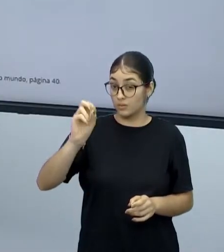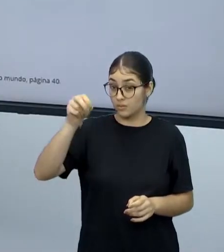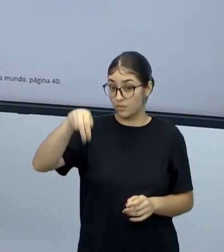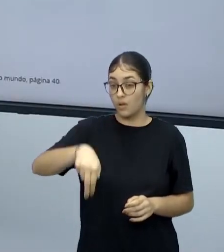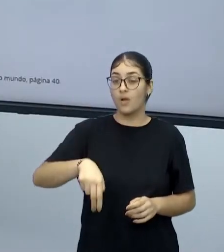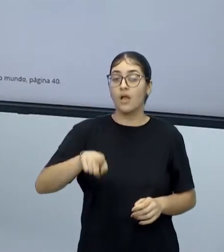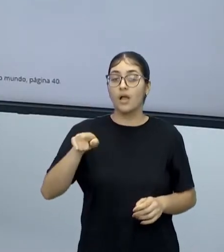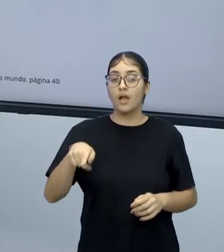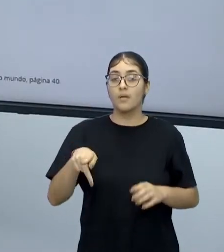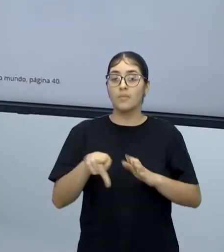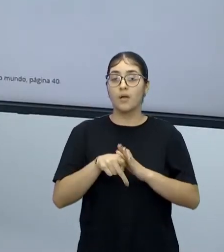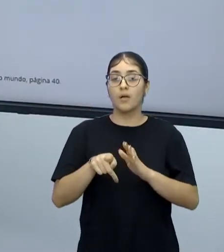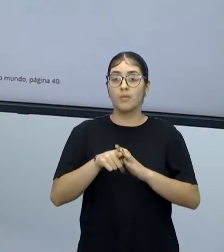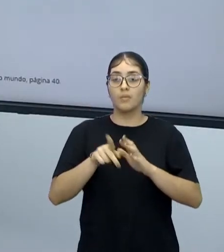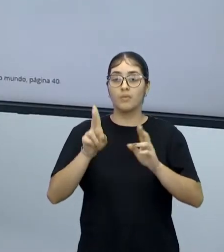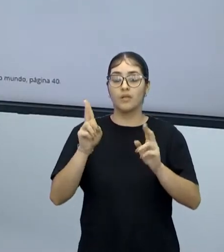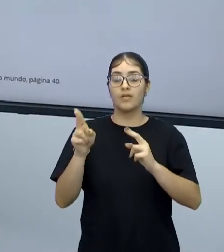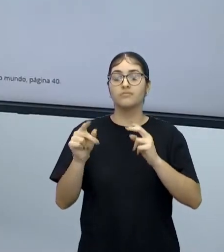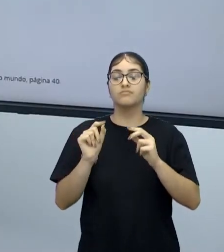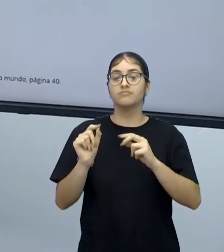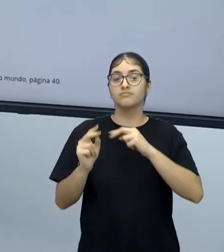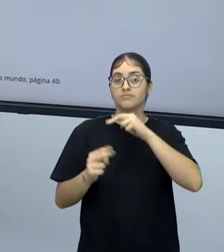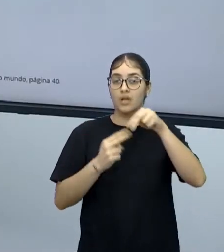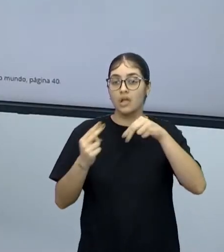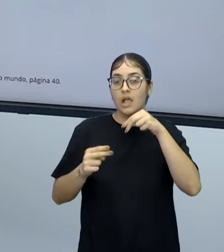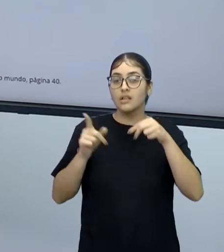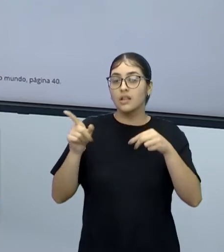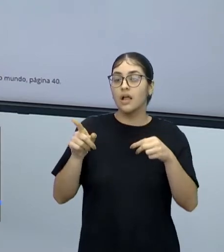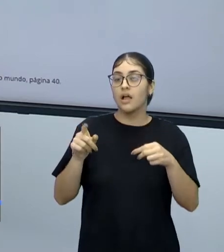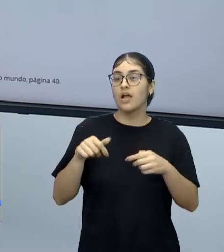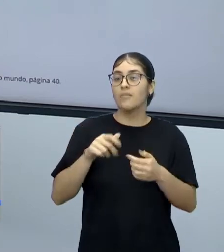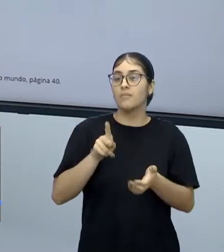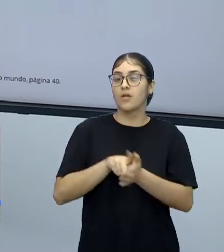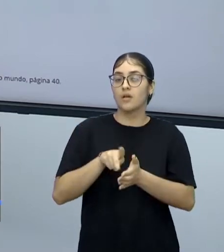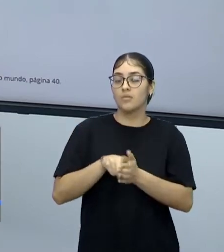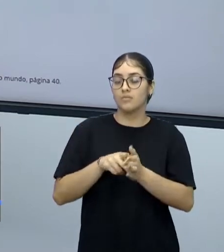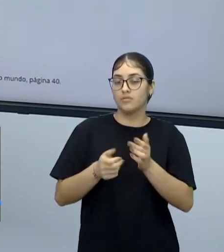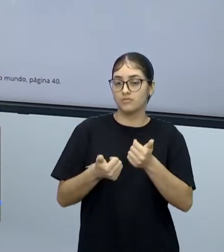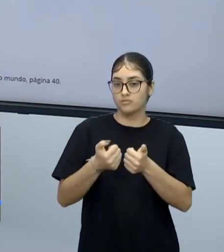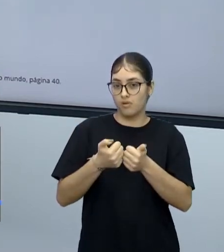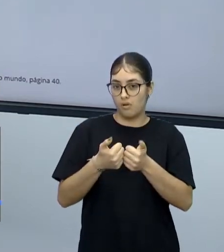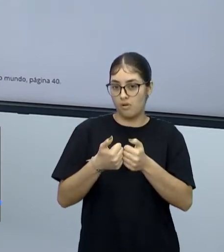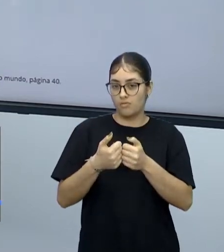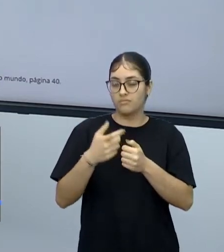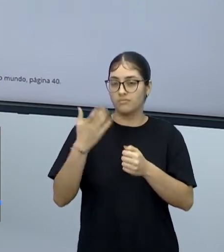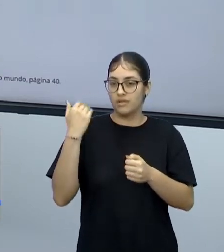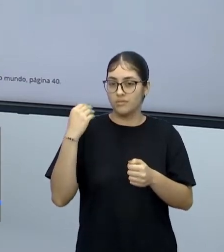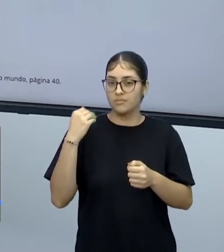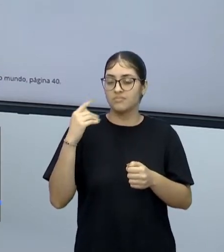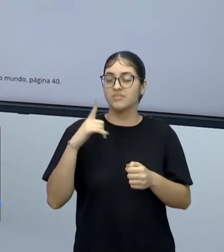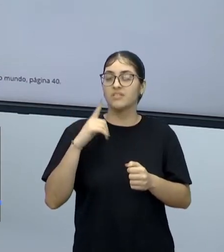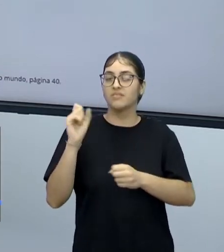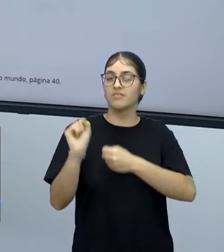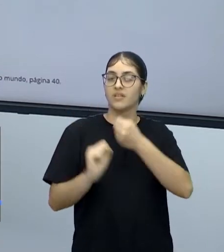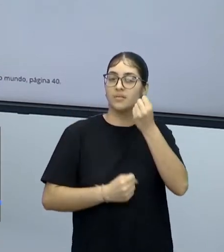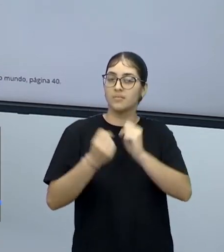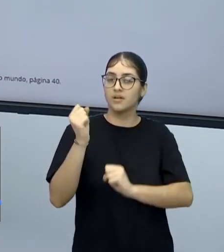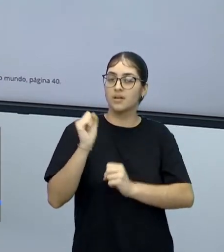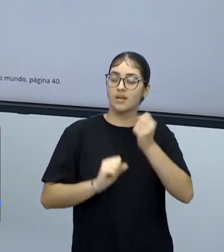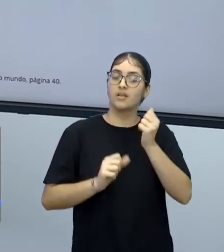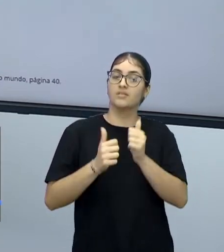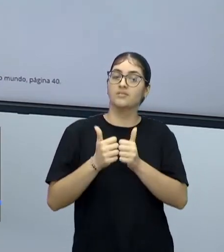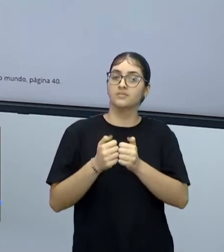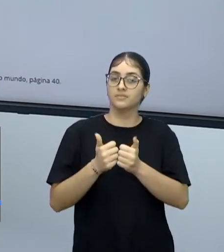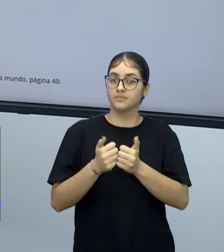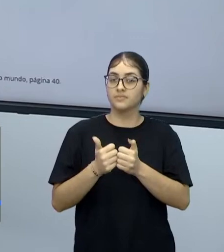utilizada no universo dos jogos. Inclusive, quando a gente trabalhou vídeos da fábrica de jogos, lá do Fabiano, que é lá do Sul,